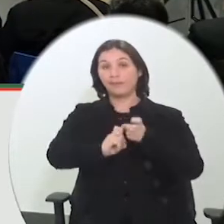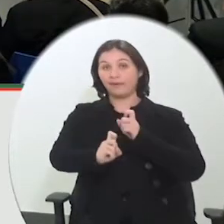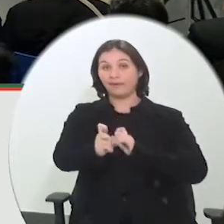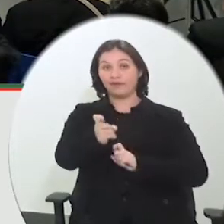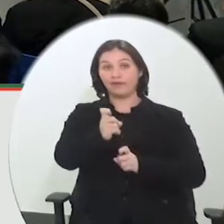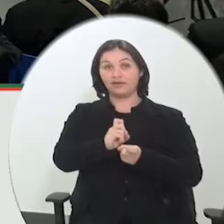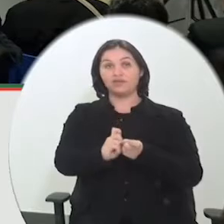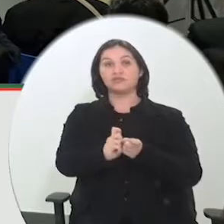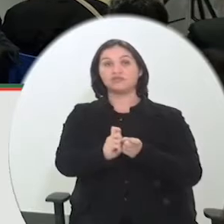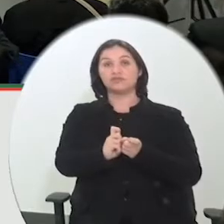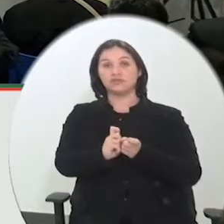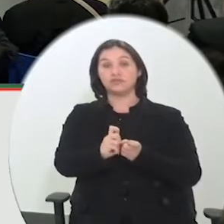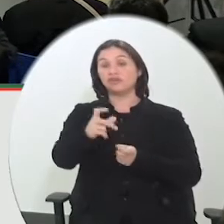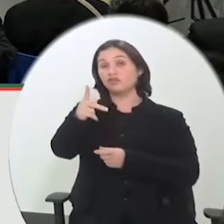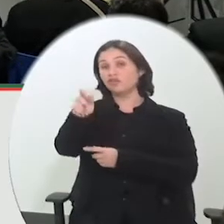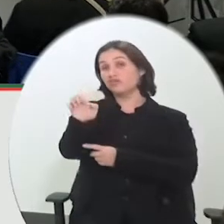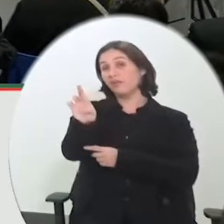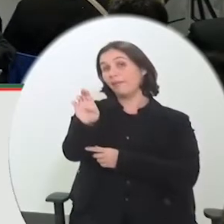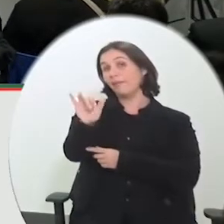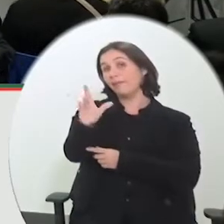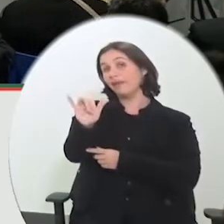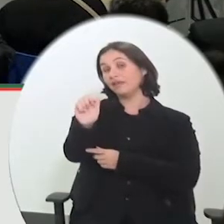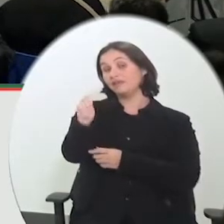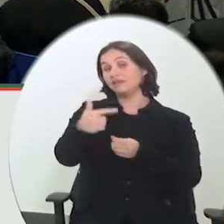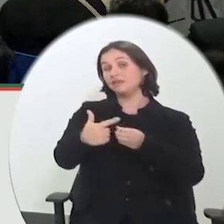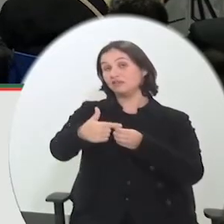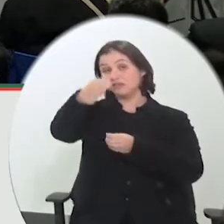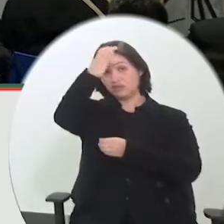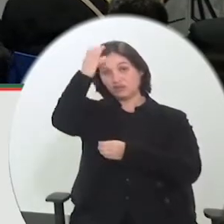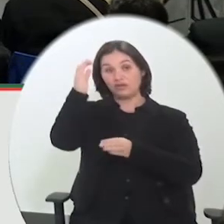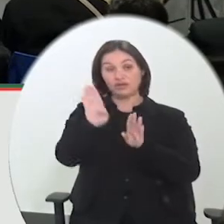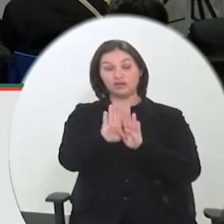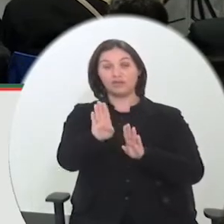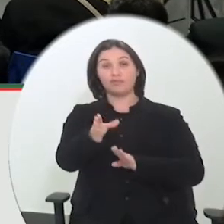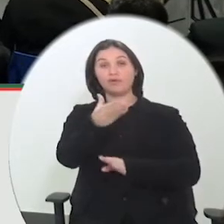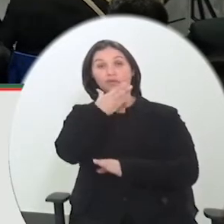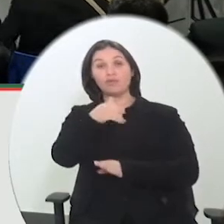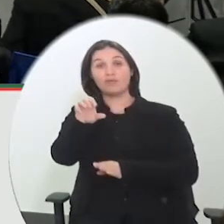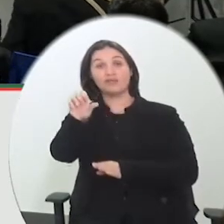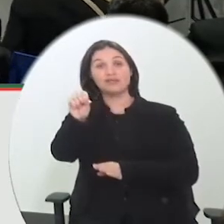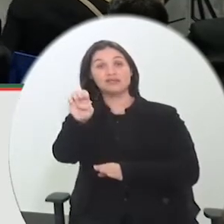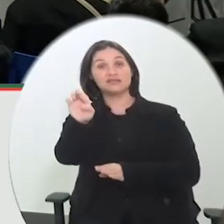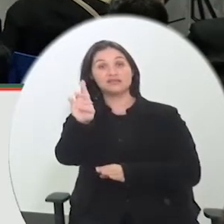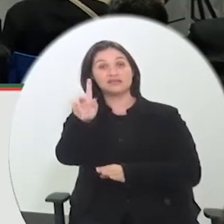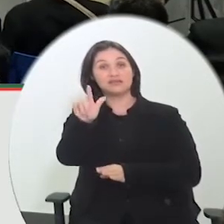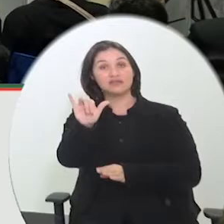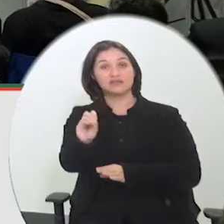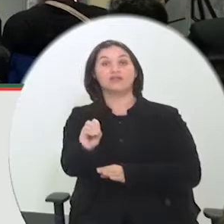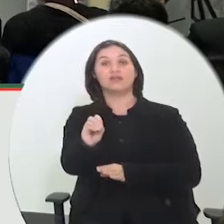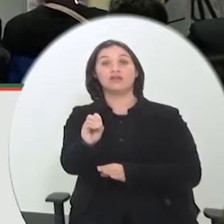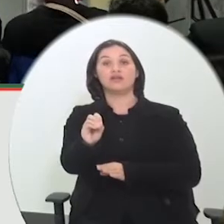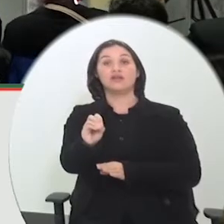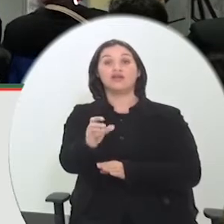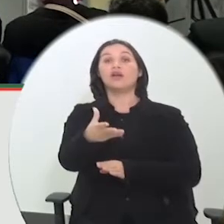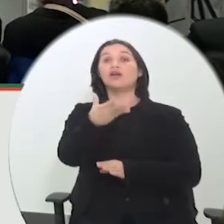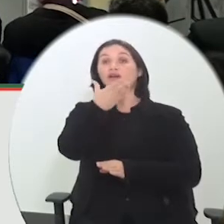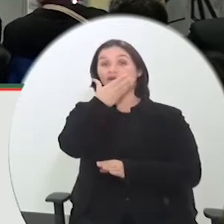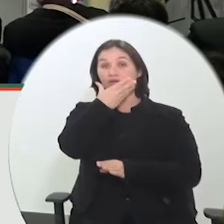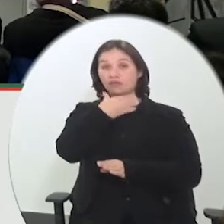Instituto Geral de Perícias de Criciúma. Senhor Sérgio Pacheco, diretor da Câmara de Criciúma.